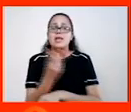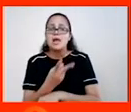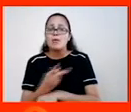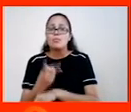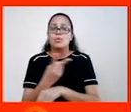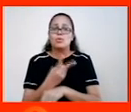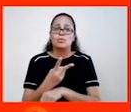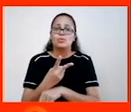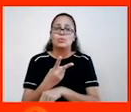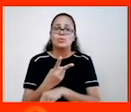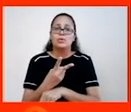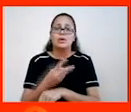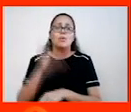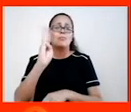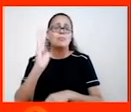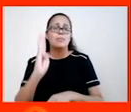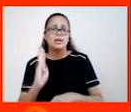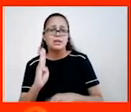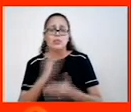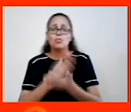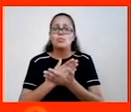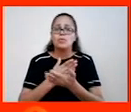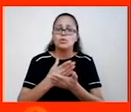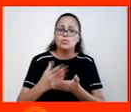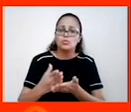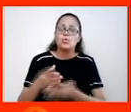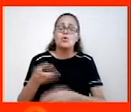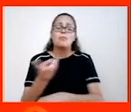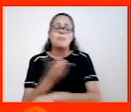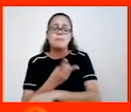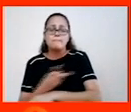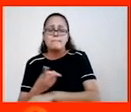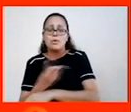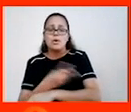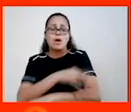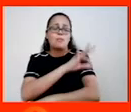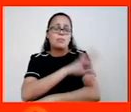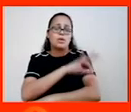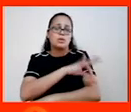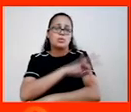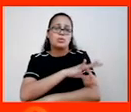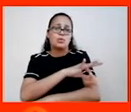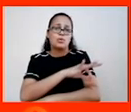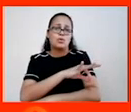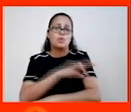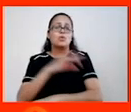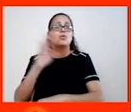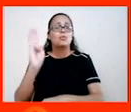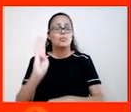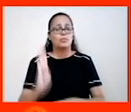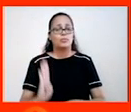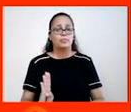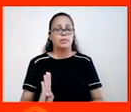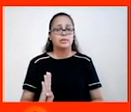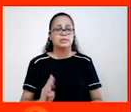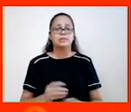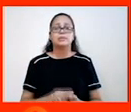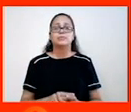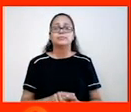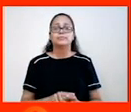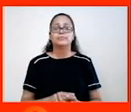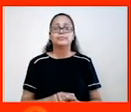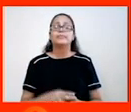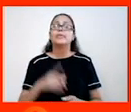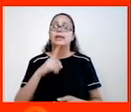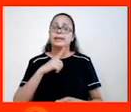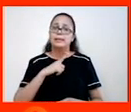domínios, ou seja, o Brasil começou a procurar petróleo em terras brasileiras, certo? Então, isso causou